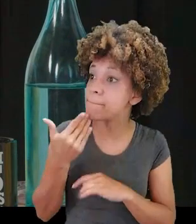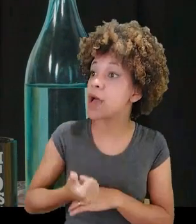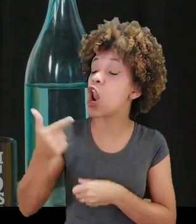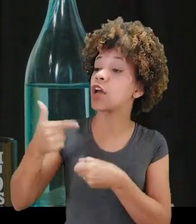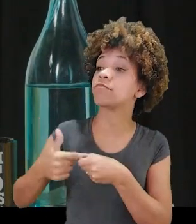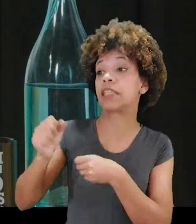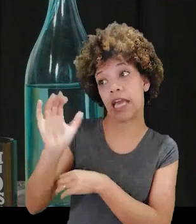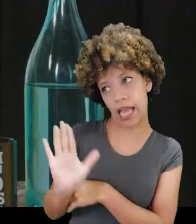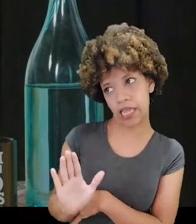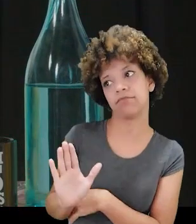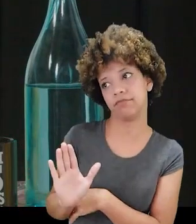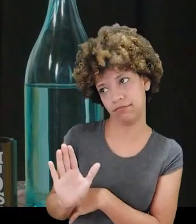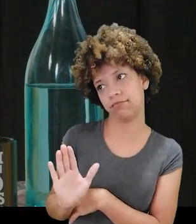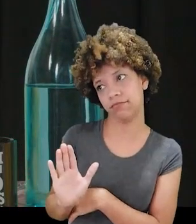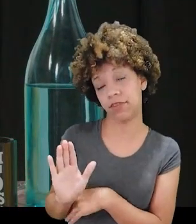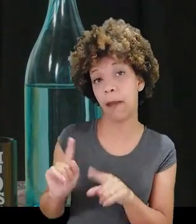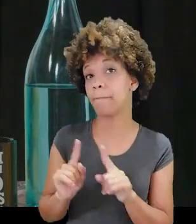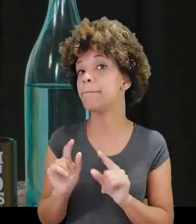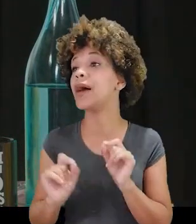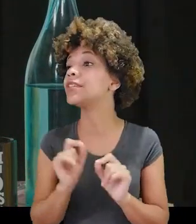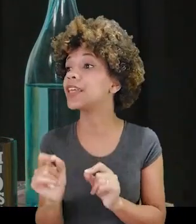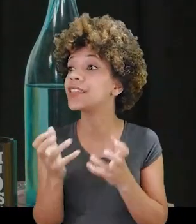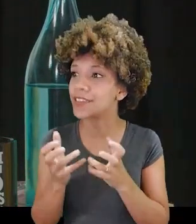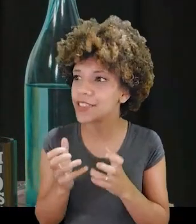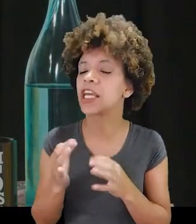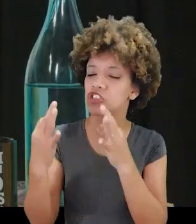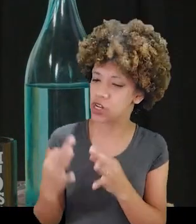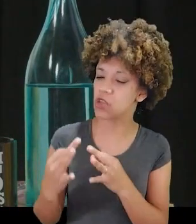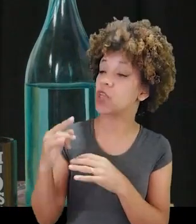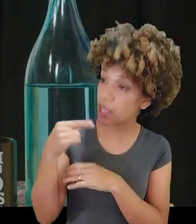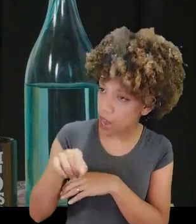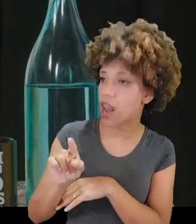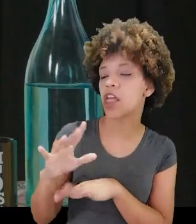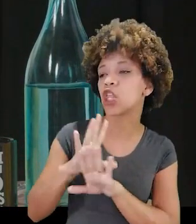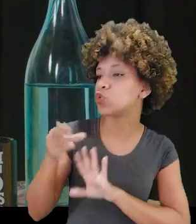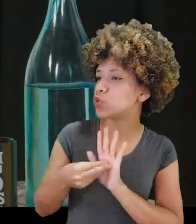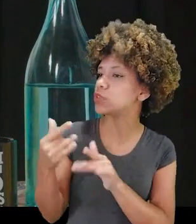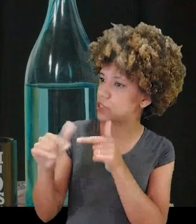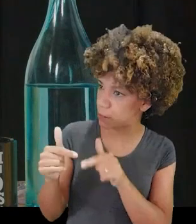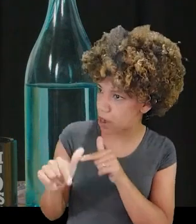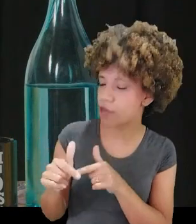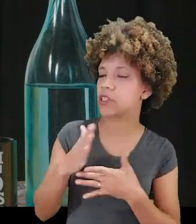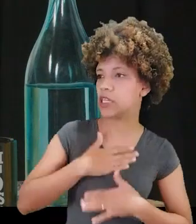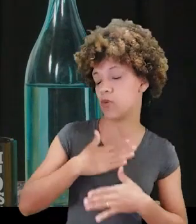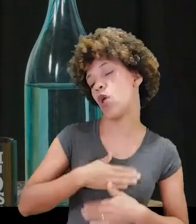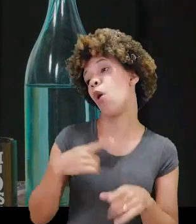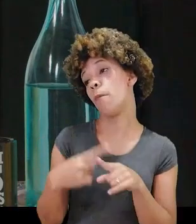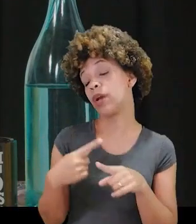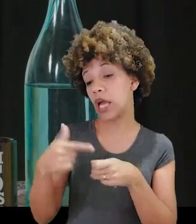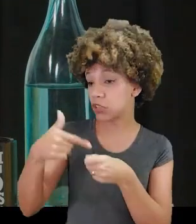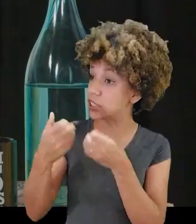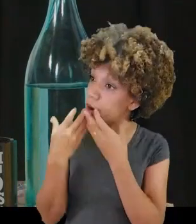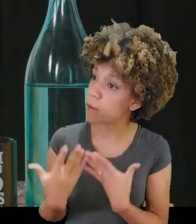mas ele tem a melhor gasolina é mais cara de mau mas não tem queria vai ser direita Vai ser lá então todo mundo trabalha com essa